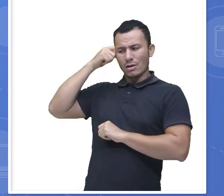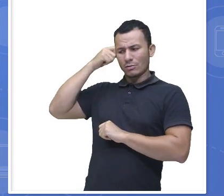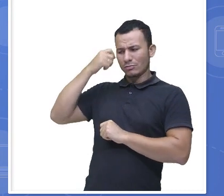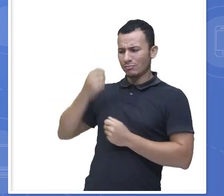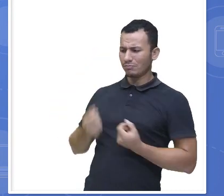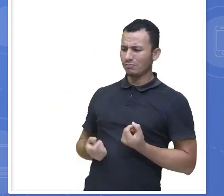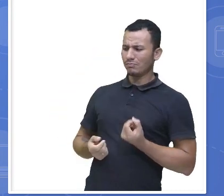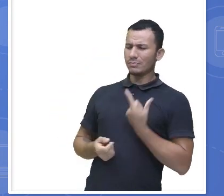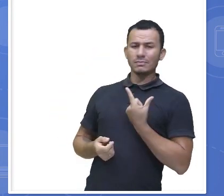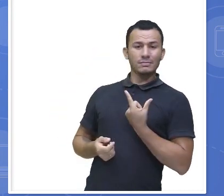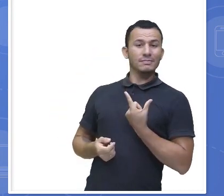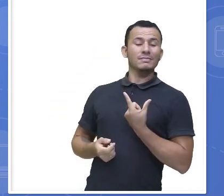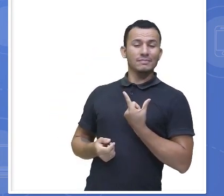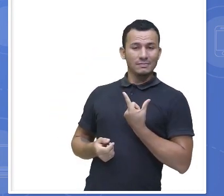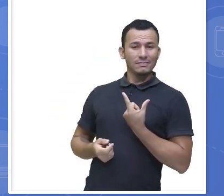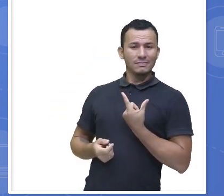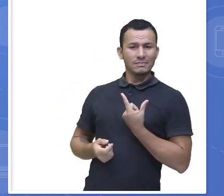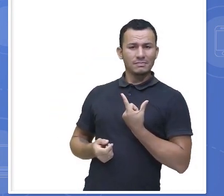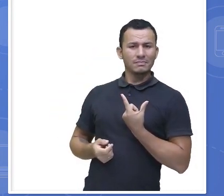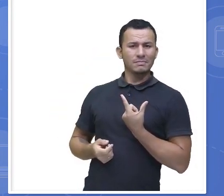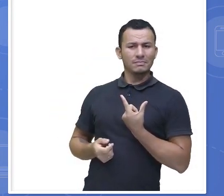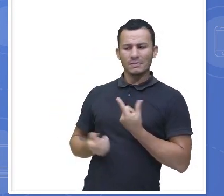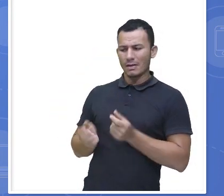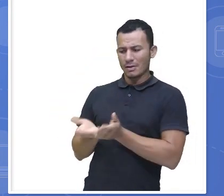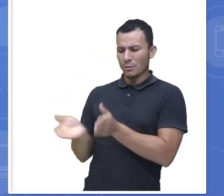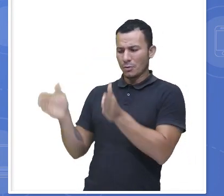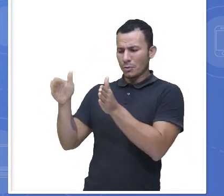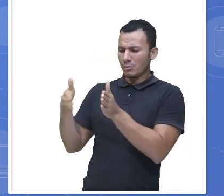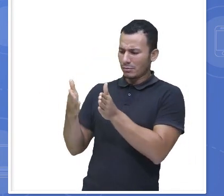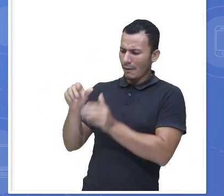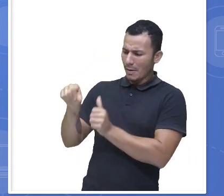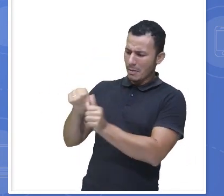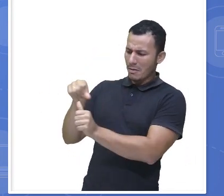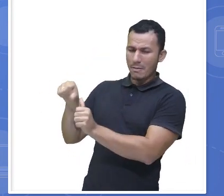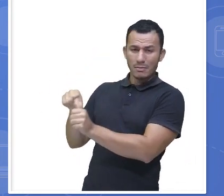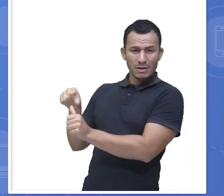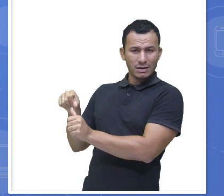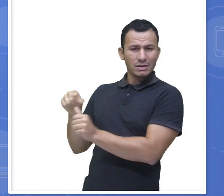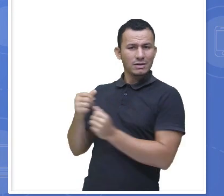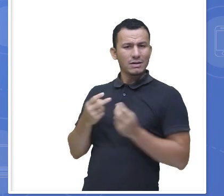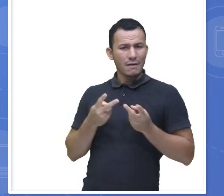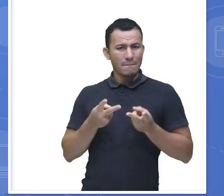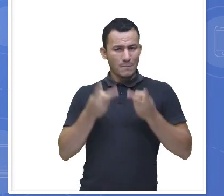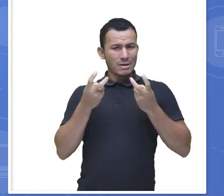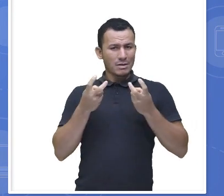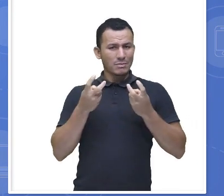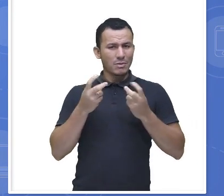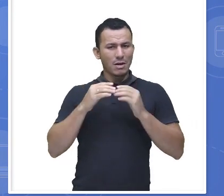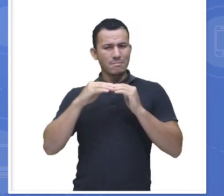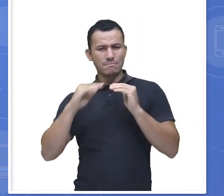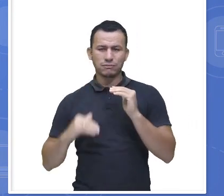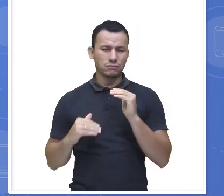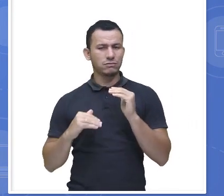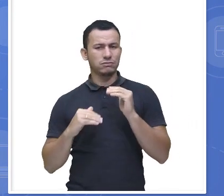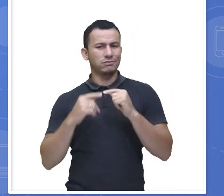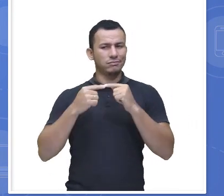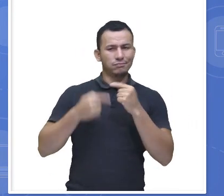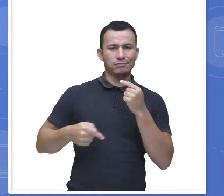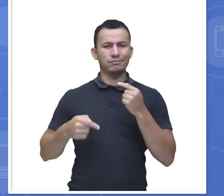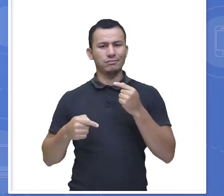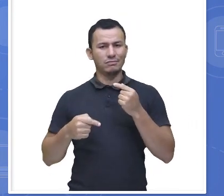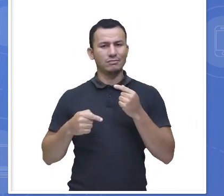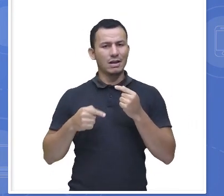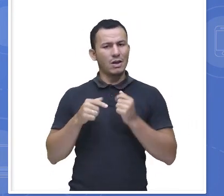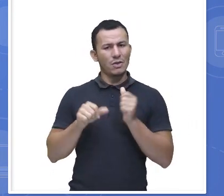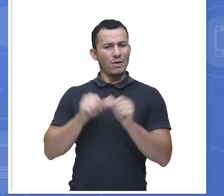cor. Ele foi se transformando em preto e negro lá dentro do aquário. Então, nós esperamos que você tenha percebido esse desequilíbrio, essa mudança, essa